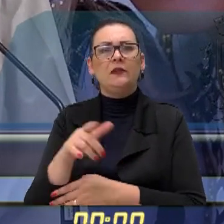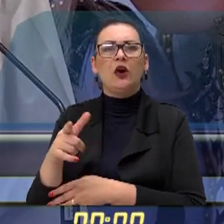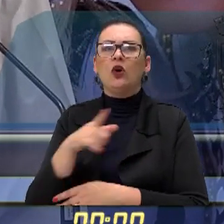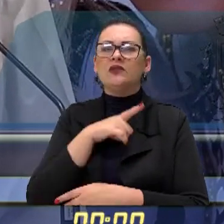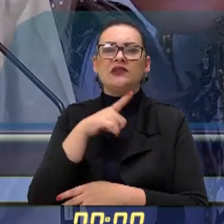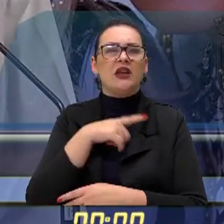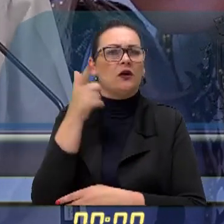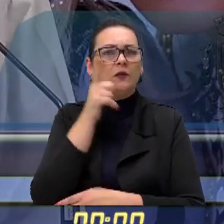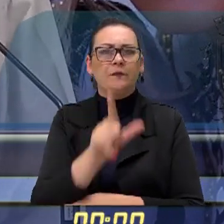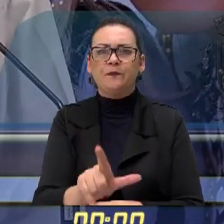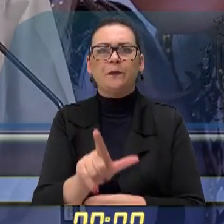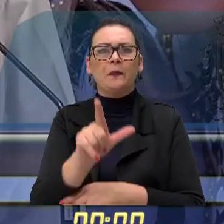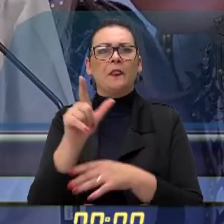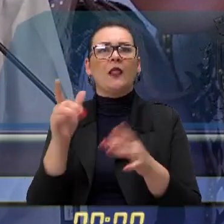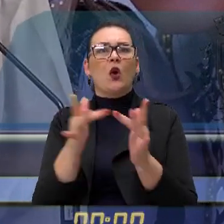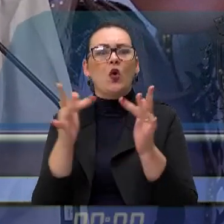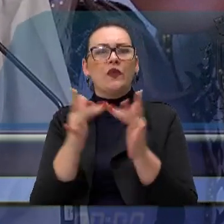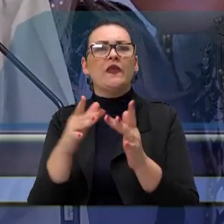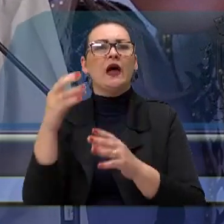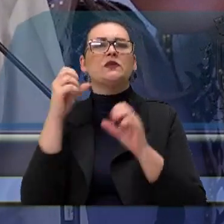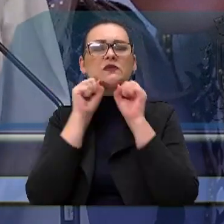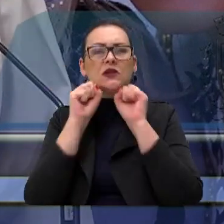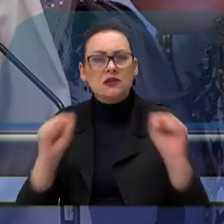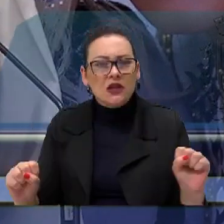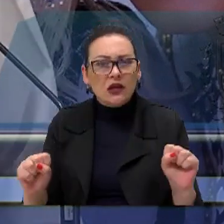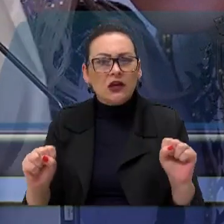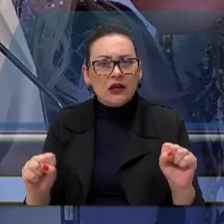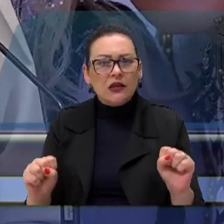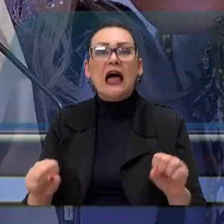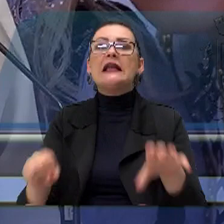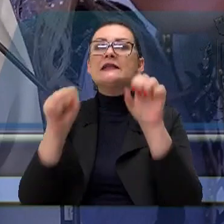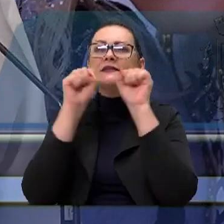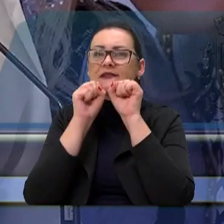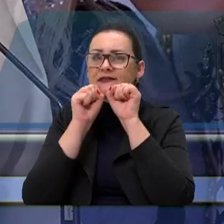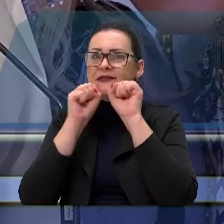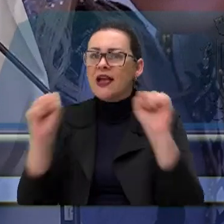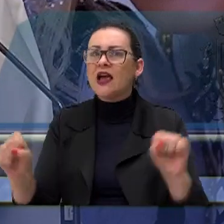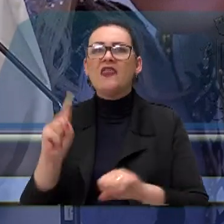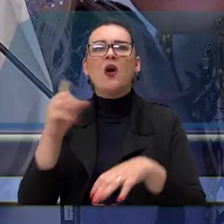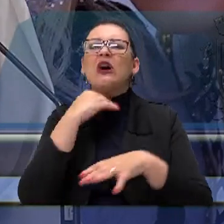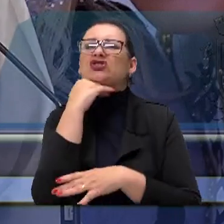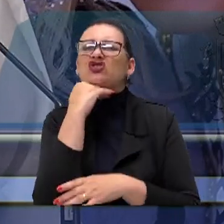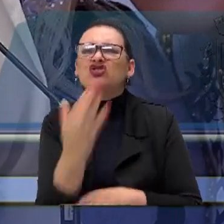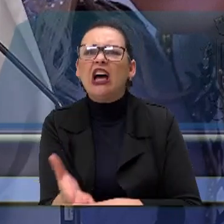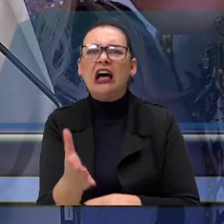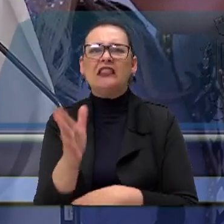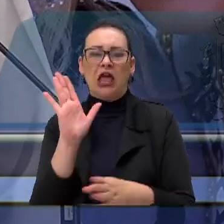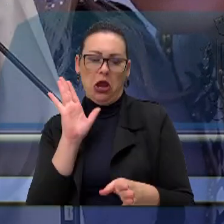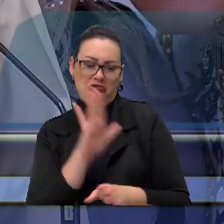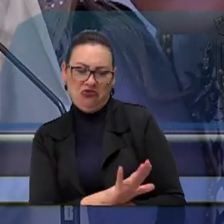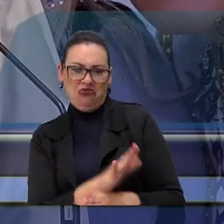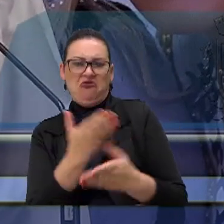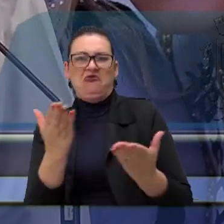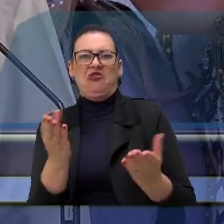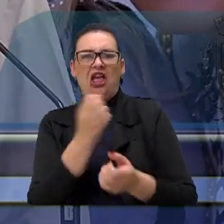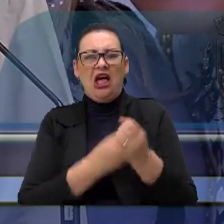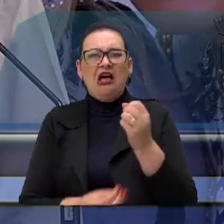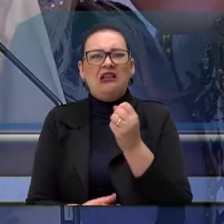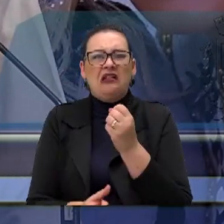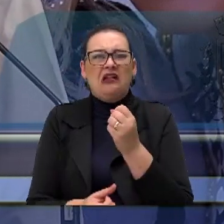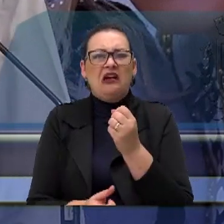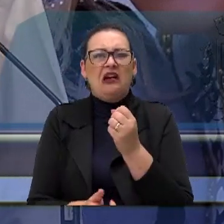de fazer esse contato com o secretário. Com o secretário. Não adianta fazer com o assessor,